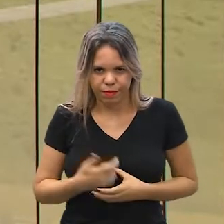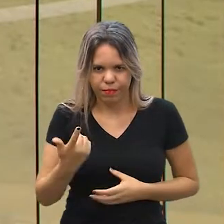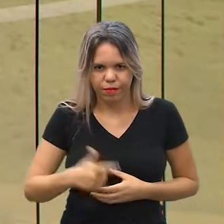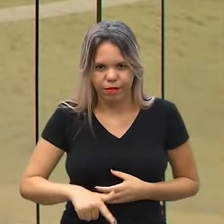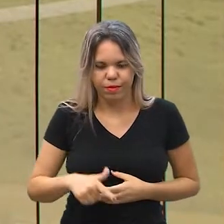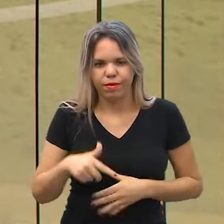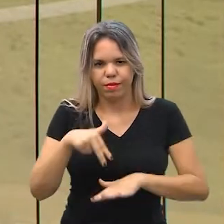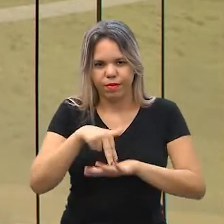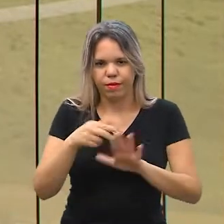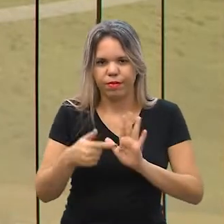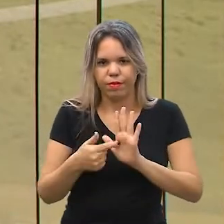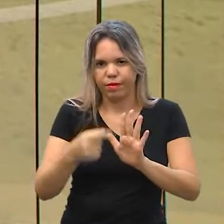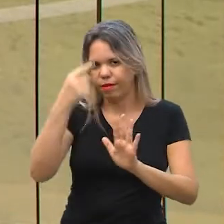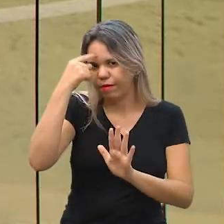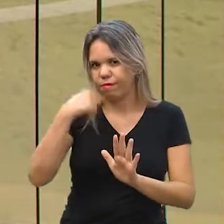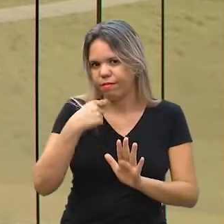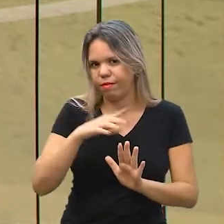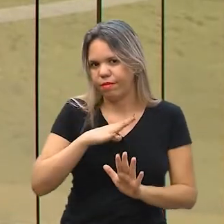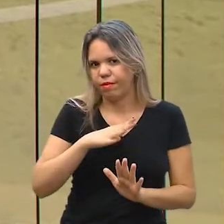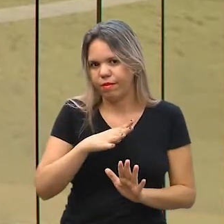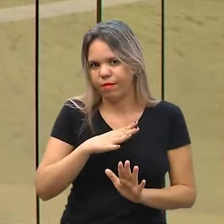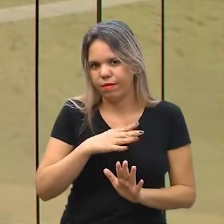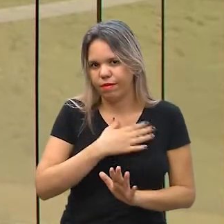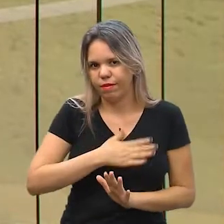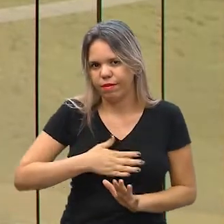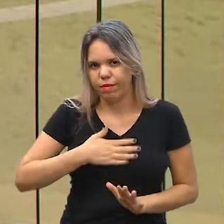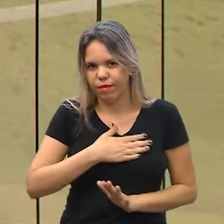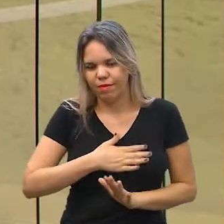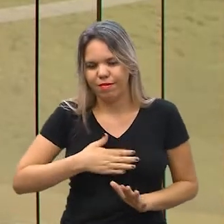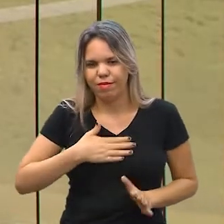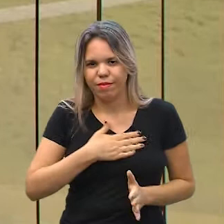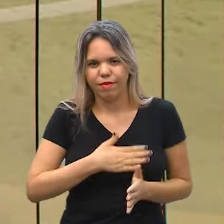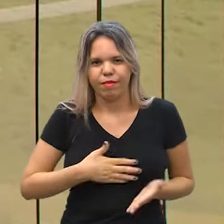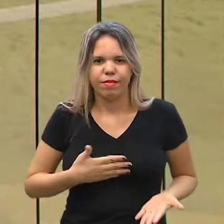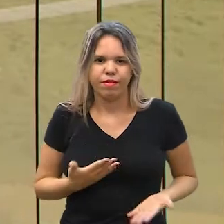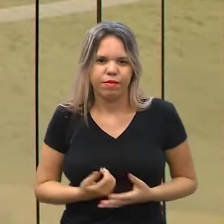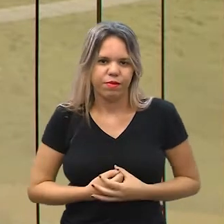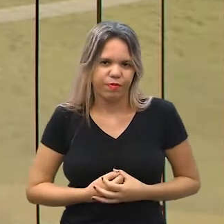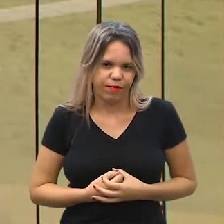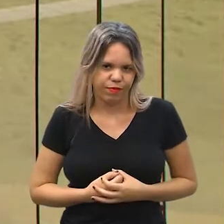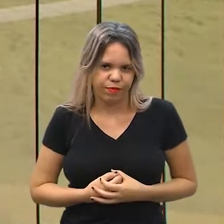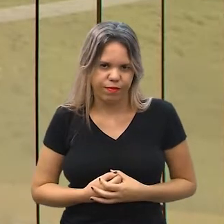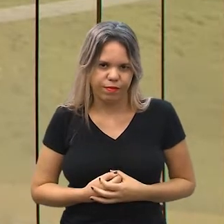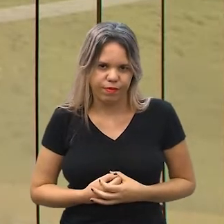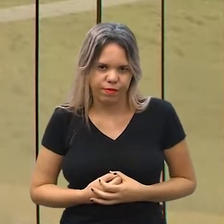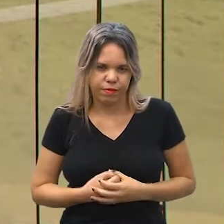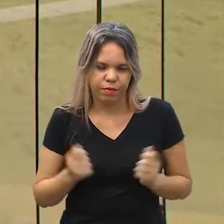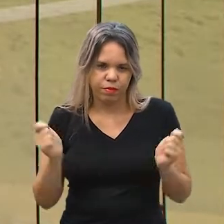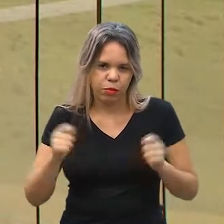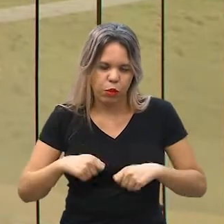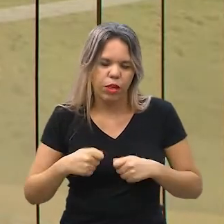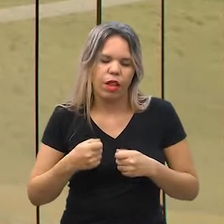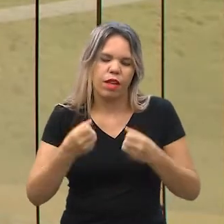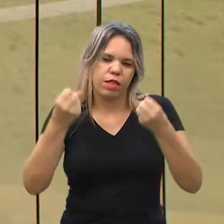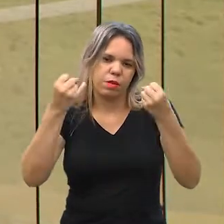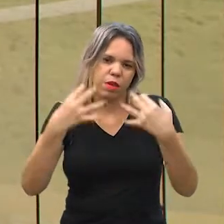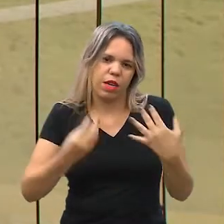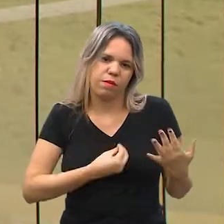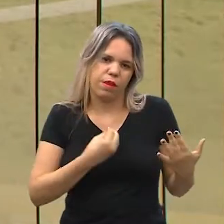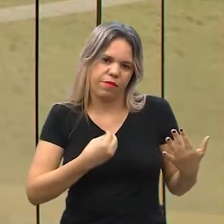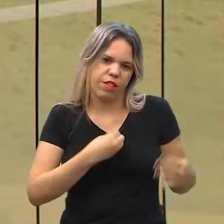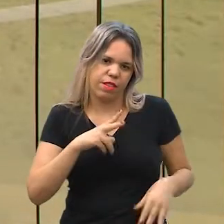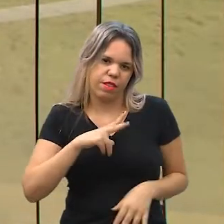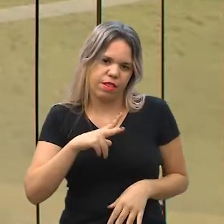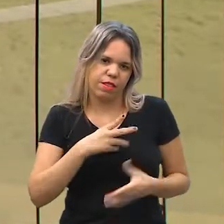uma vez apresentando o Perfil para a cidade. É um grande, imenso prazer mesmo para poder tratar da minha